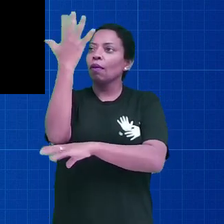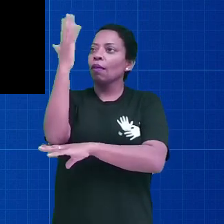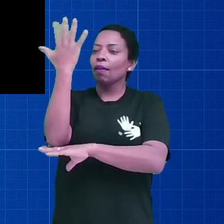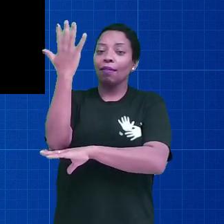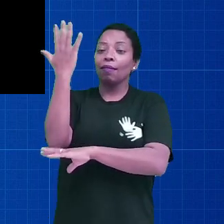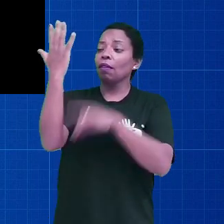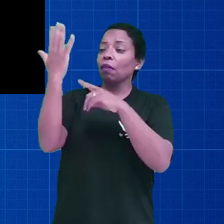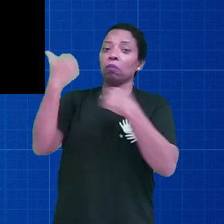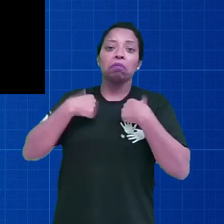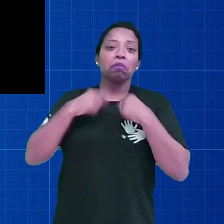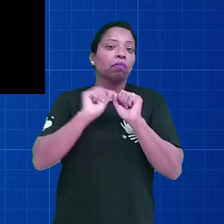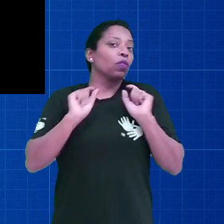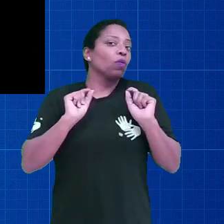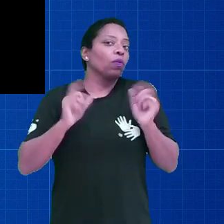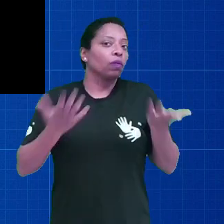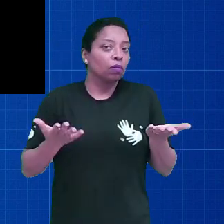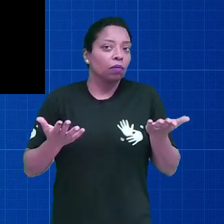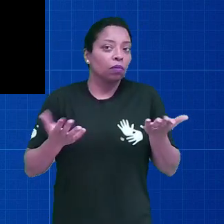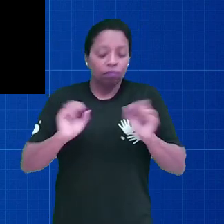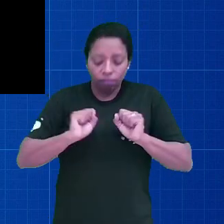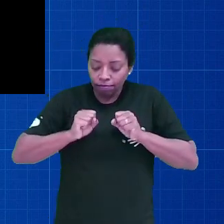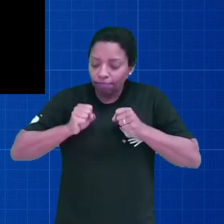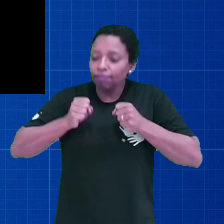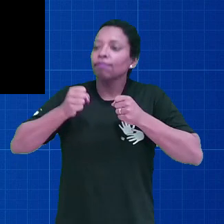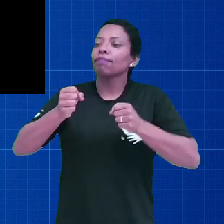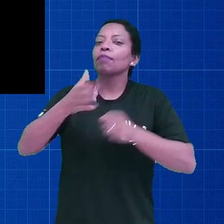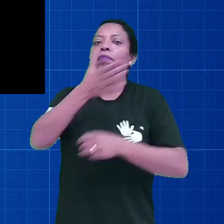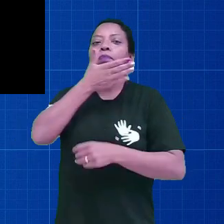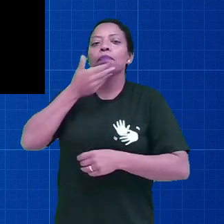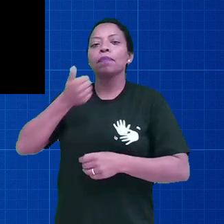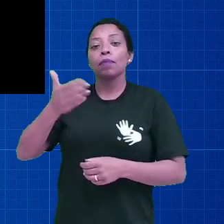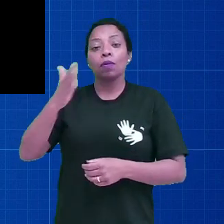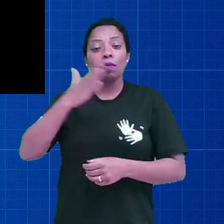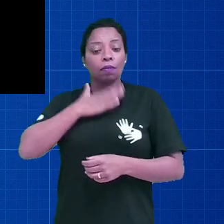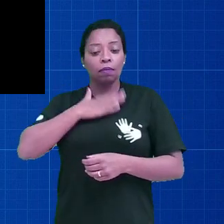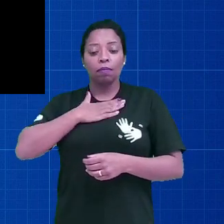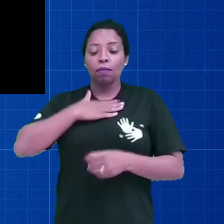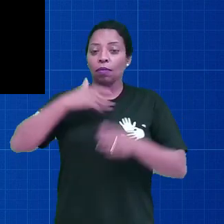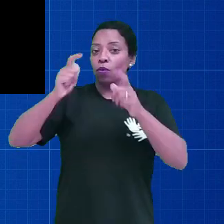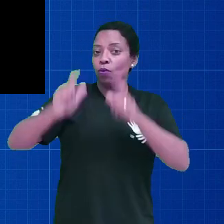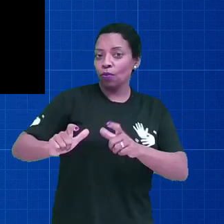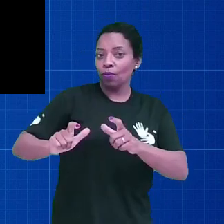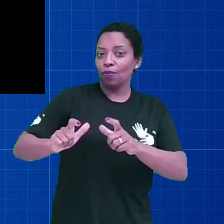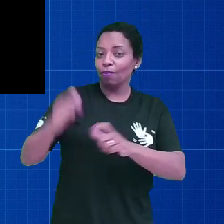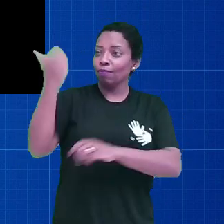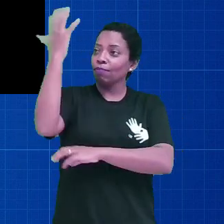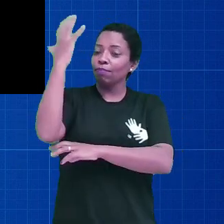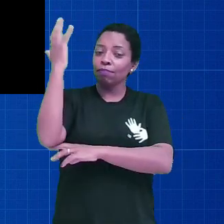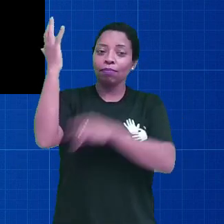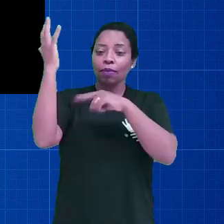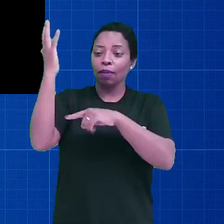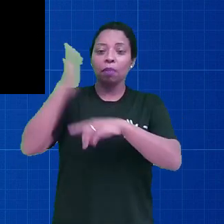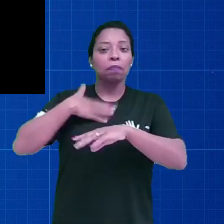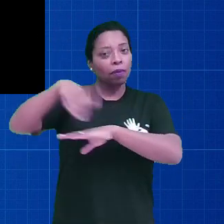O que eu estou fazendo? Eu estou melhorando o microclima. Então, se eu tenho uma árvore na